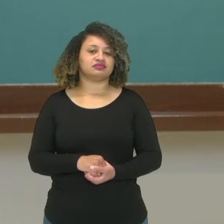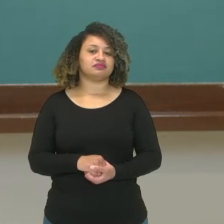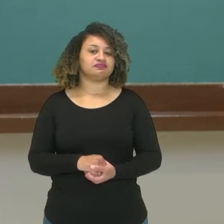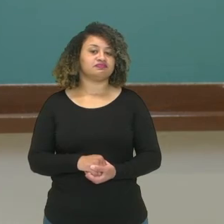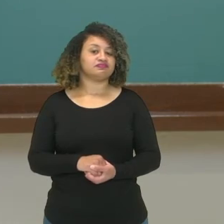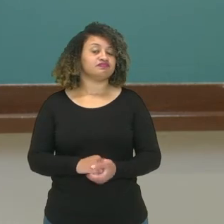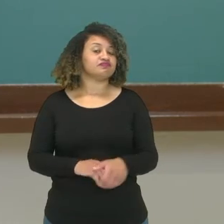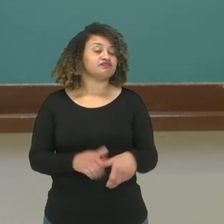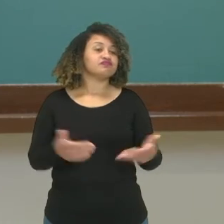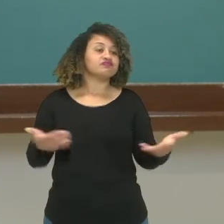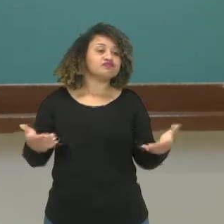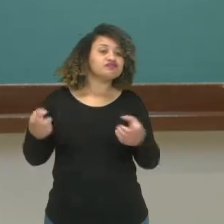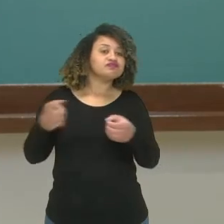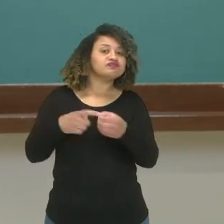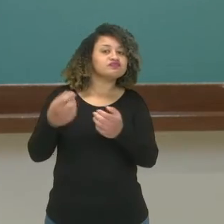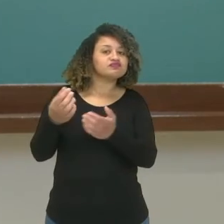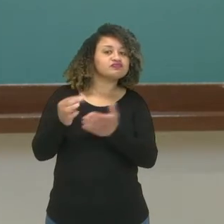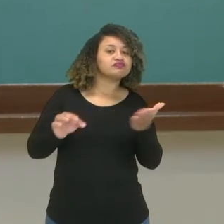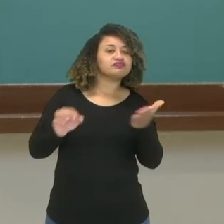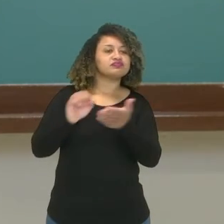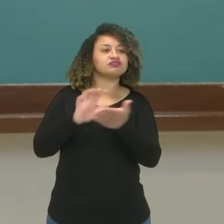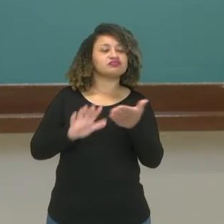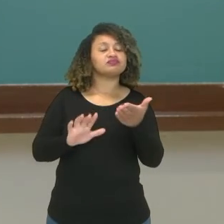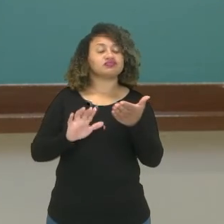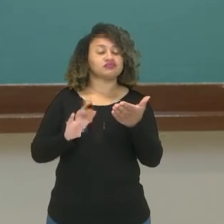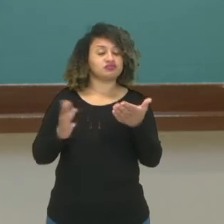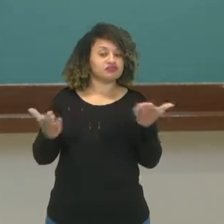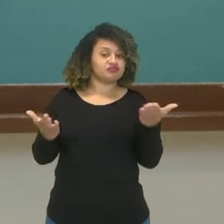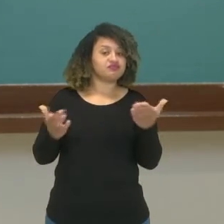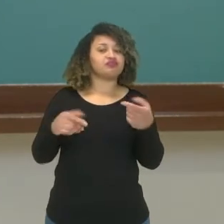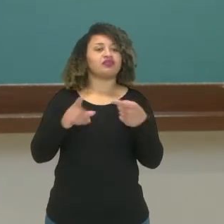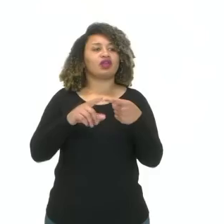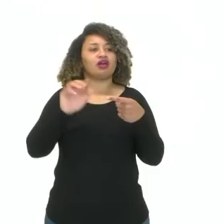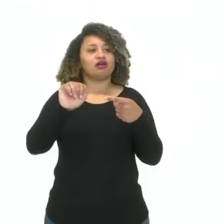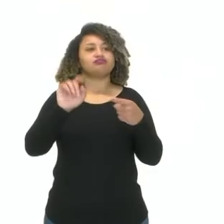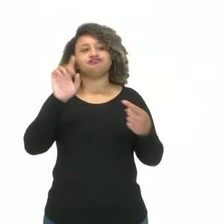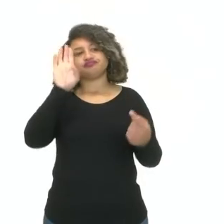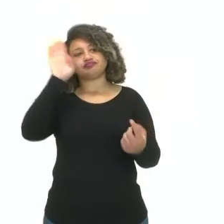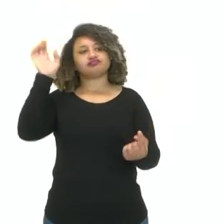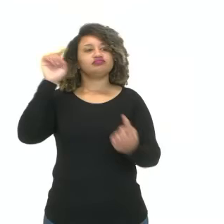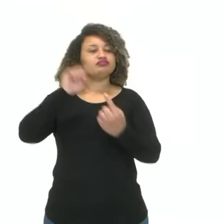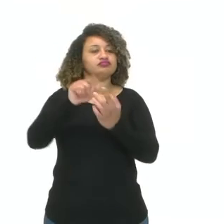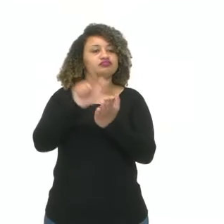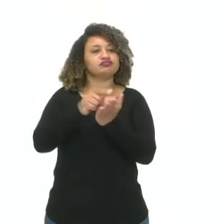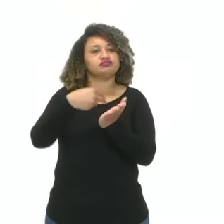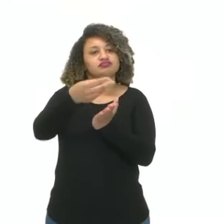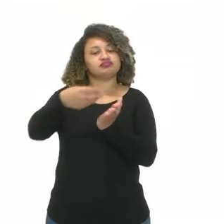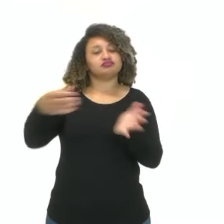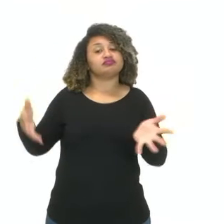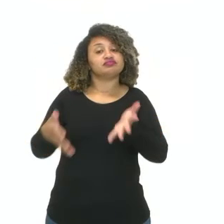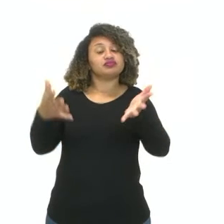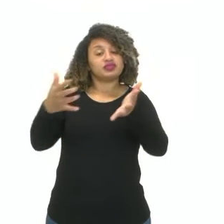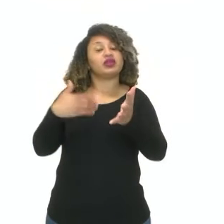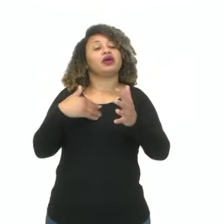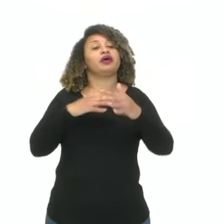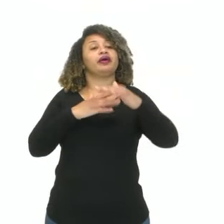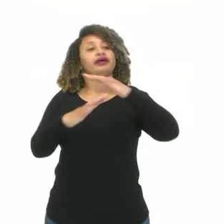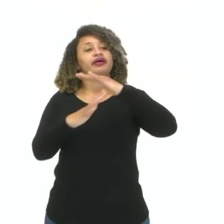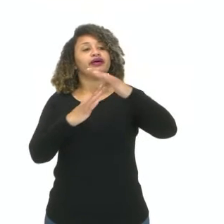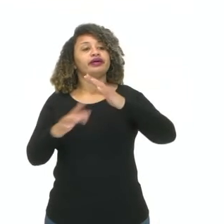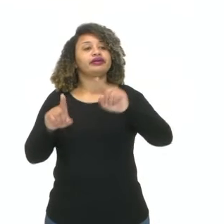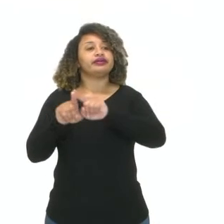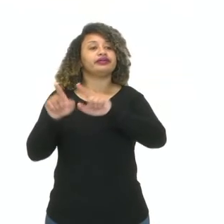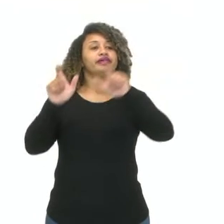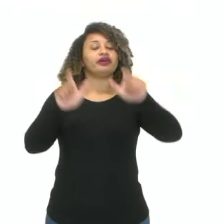Voltei, gabaritar contigo a opção A, que o principal objetivo do panfleto é incentivar a imigração e o povoamento